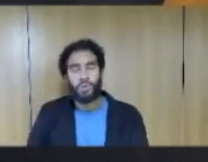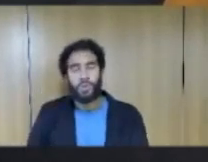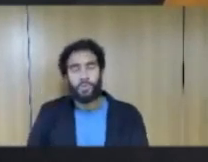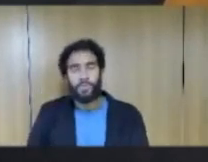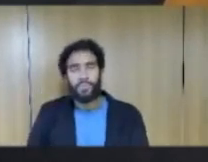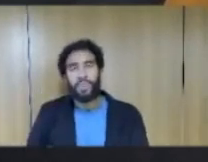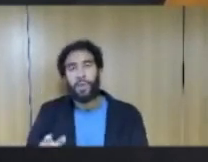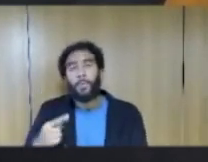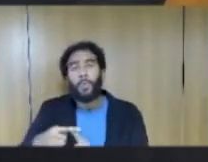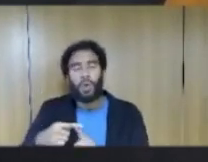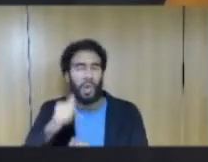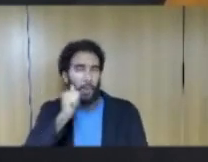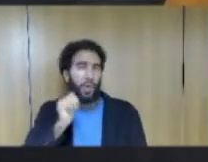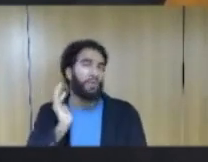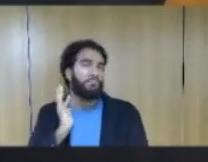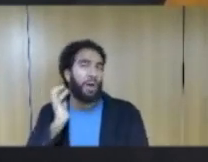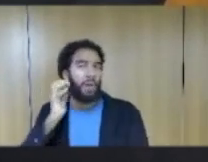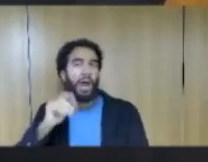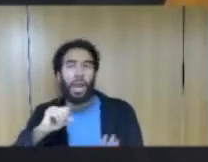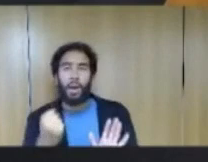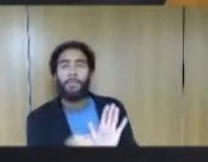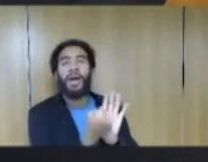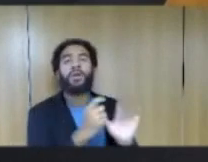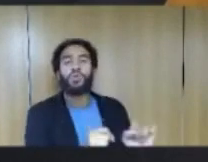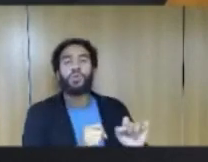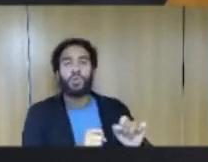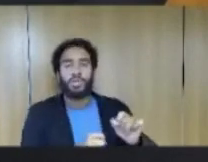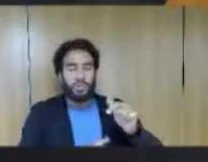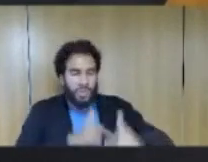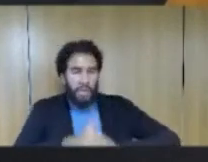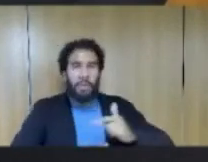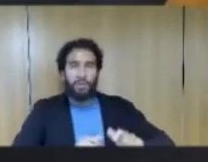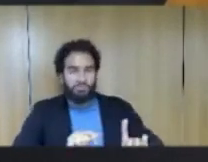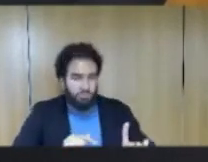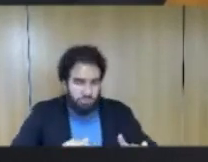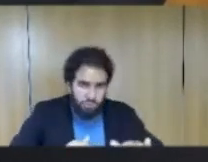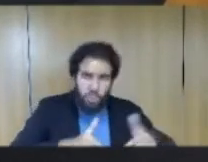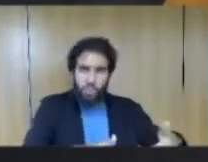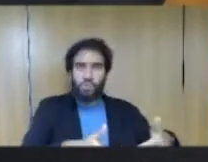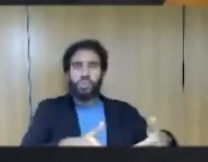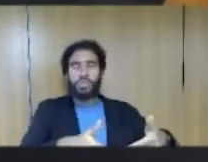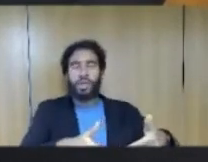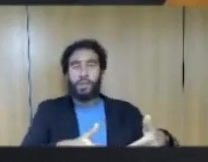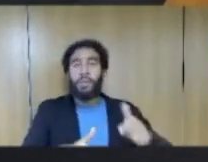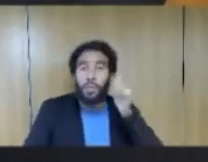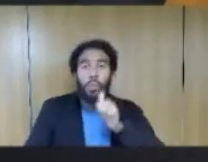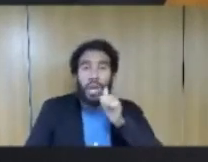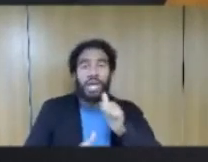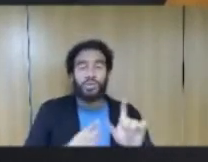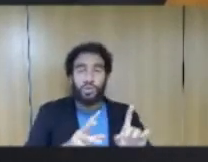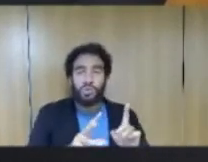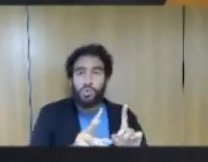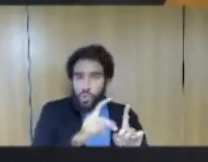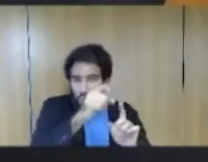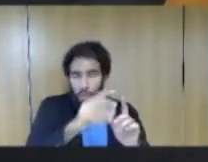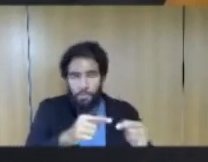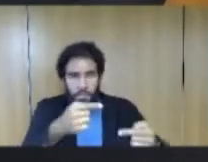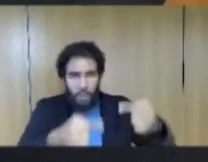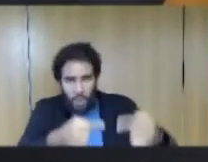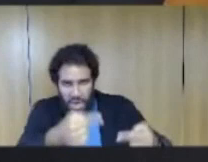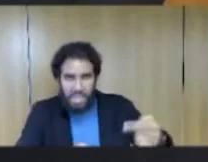um símbolo nesse momento de luta contra imunidade é o símbolo de como a união das